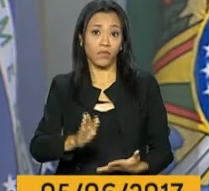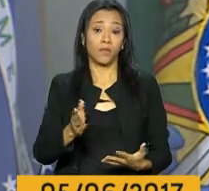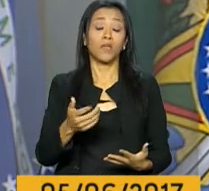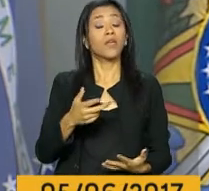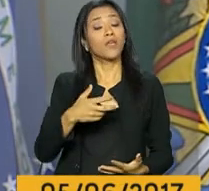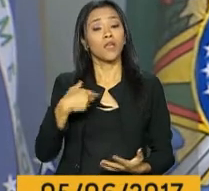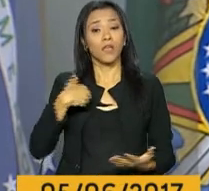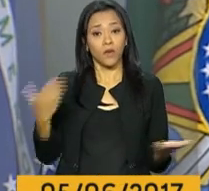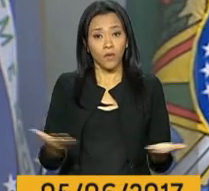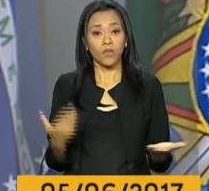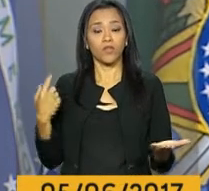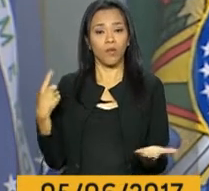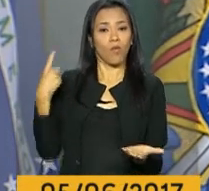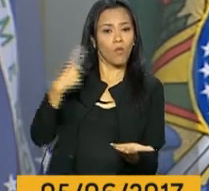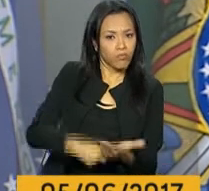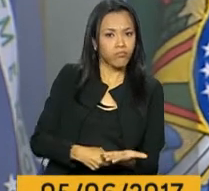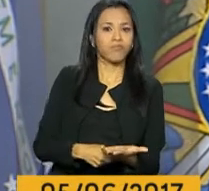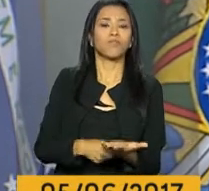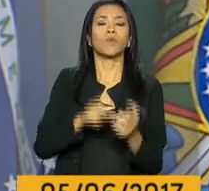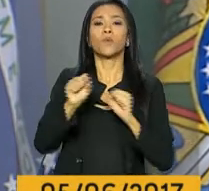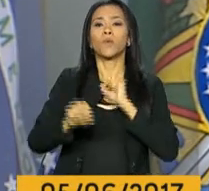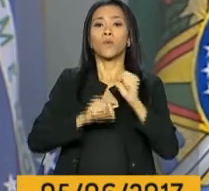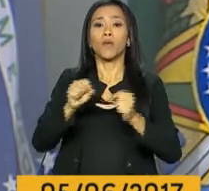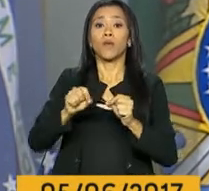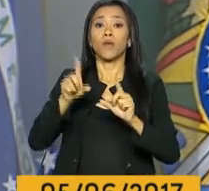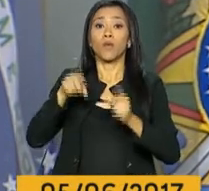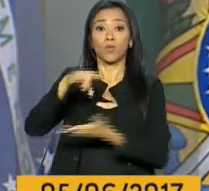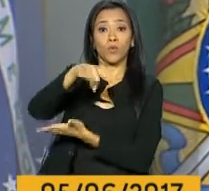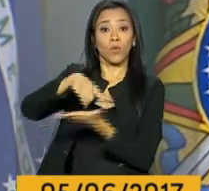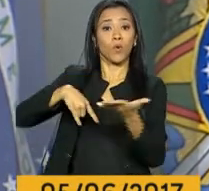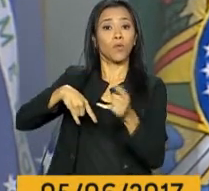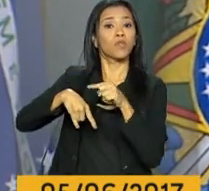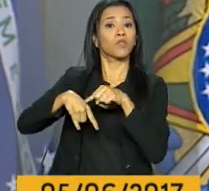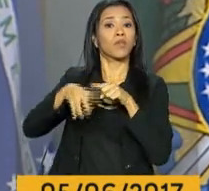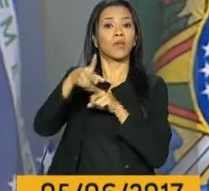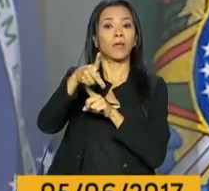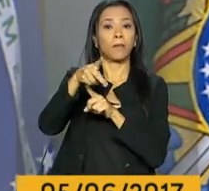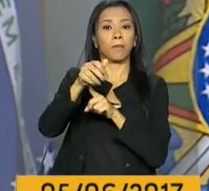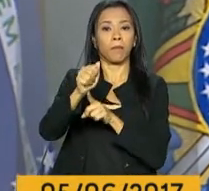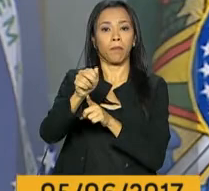brasil ao acordo de paris foi importantíssima